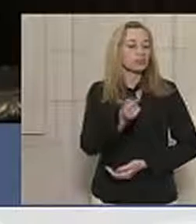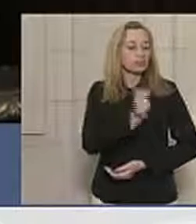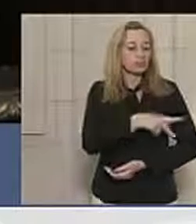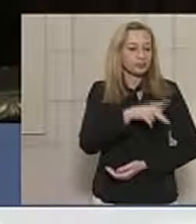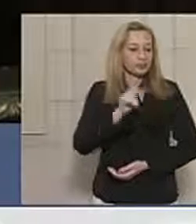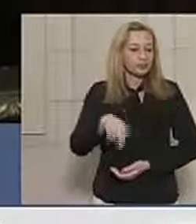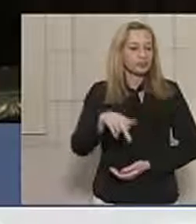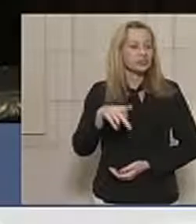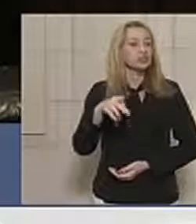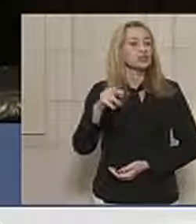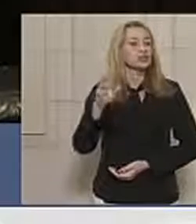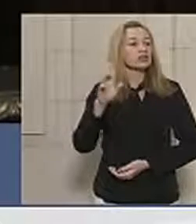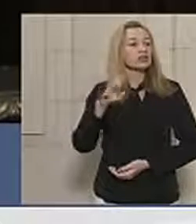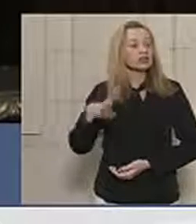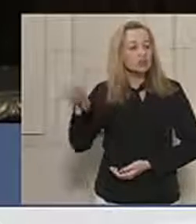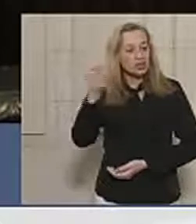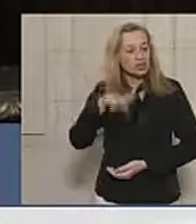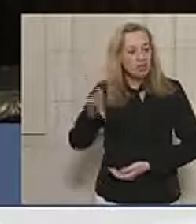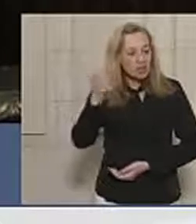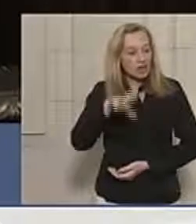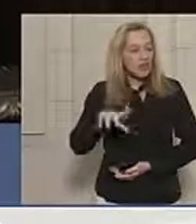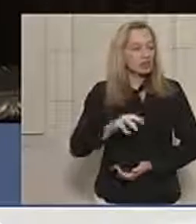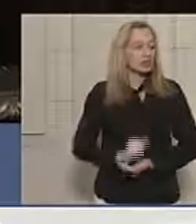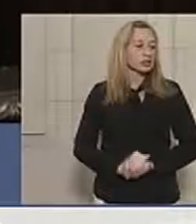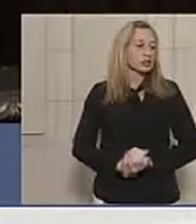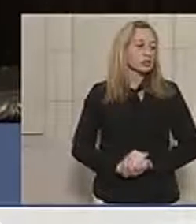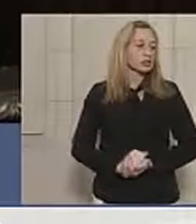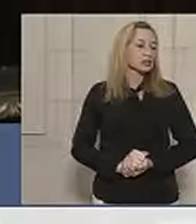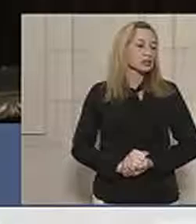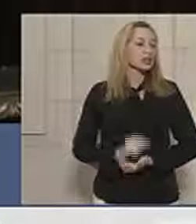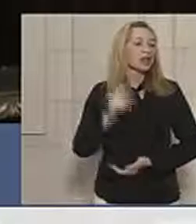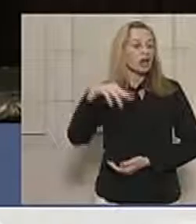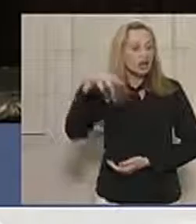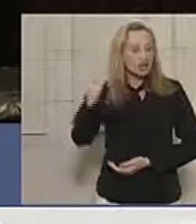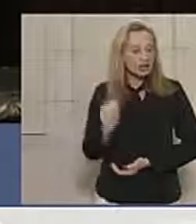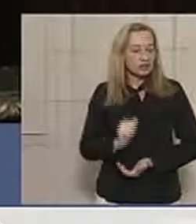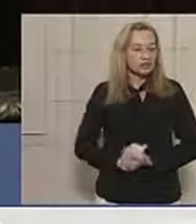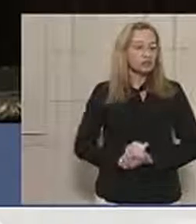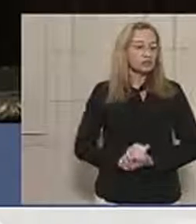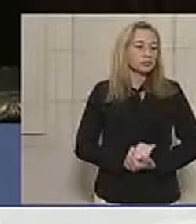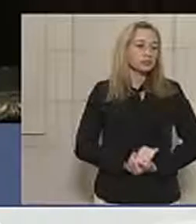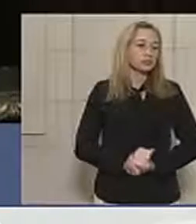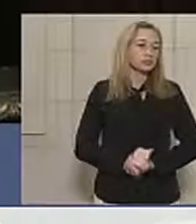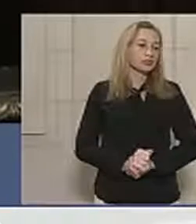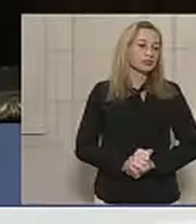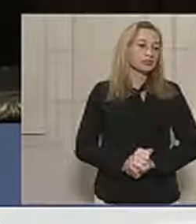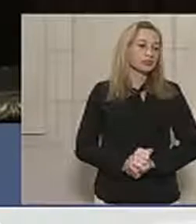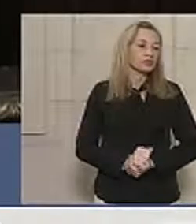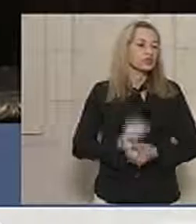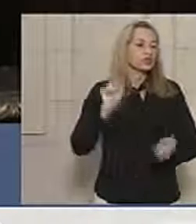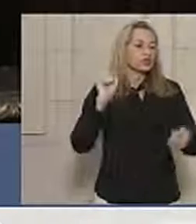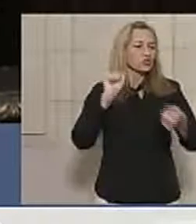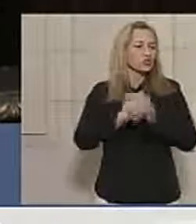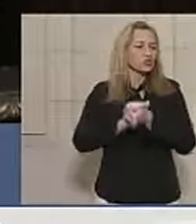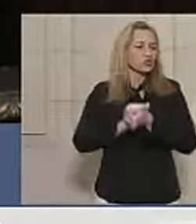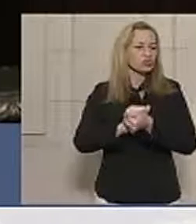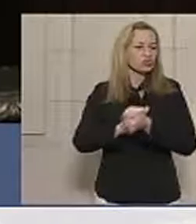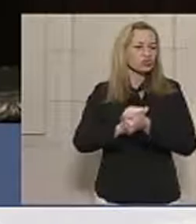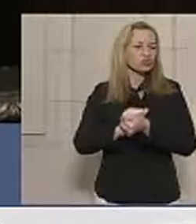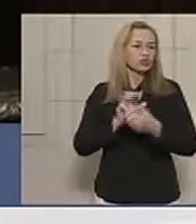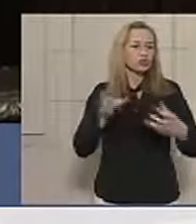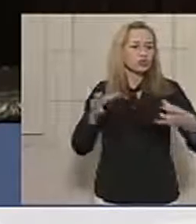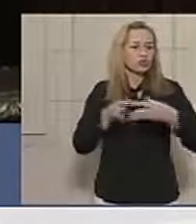Universidade de Sorbonne, coletivo RED, e a Ana Hidalgo, que junto com o coletivo